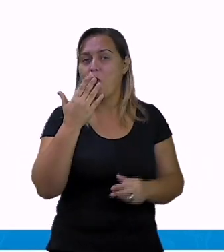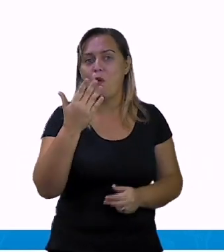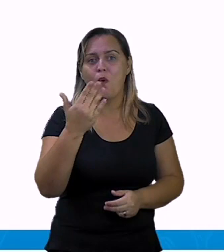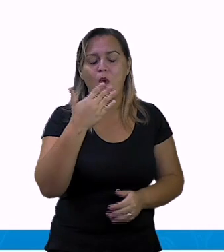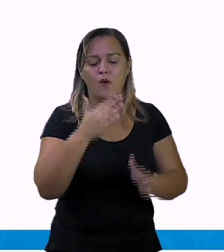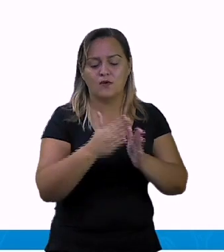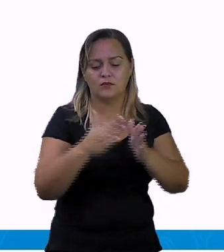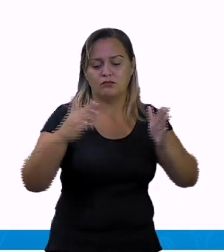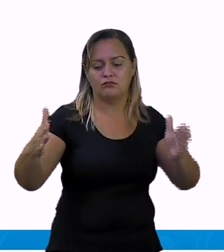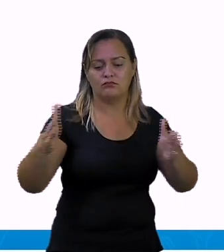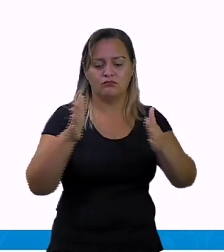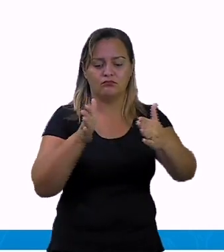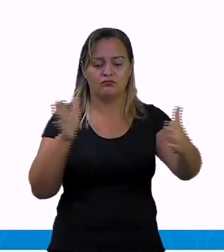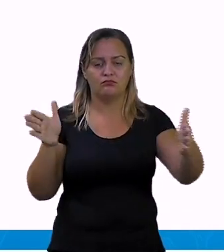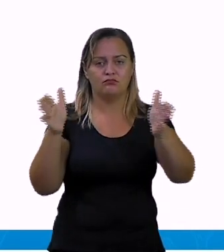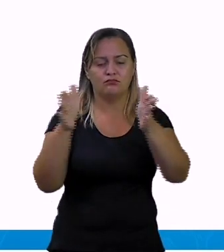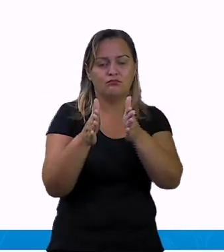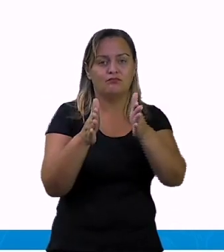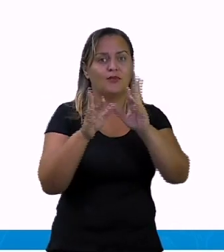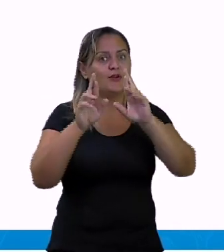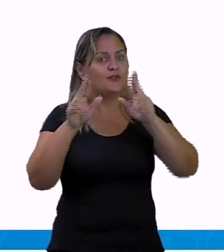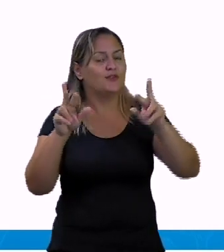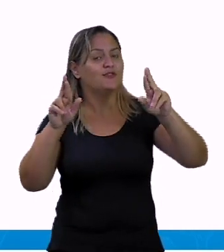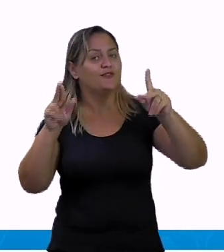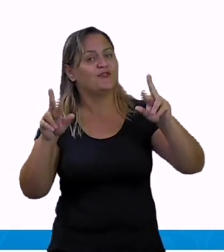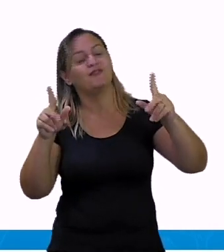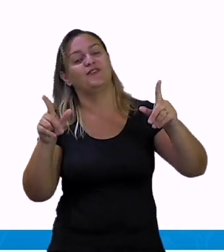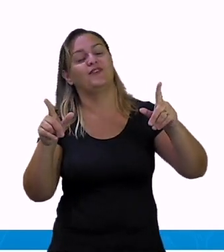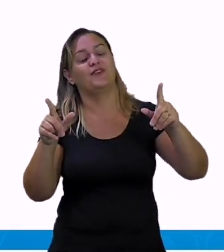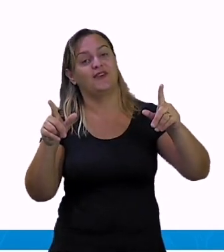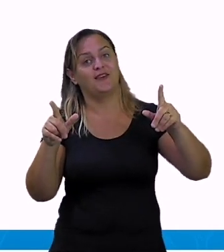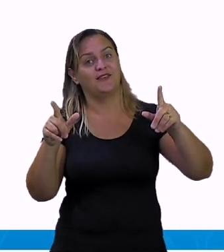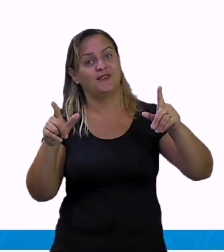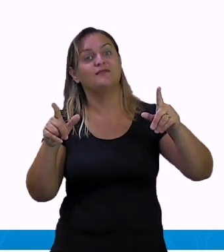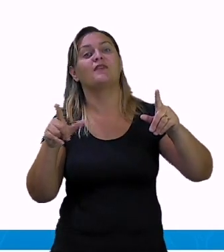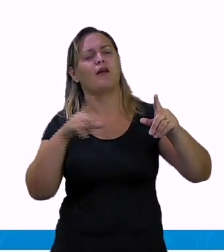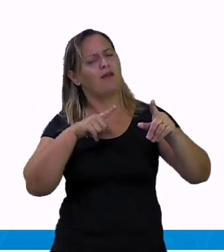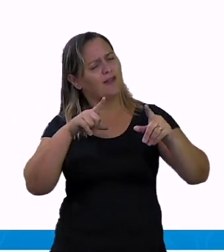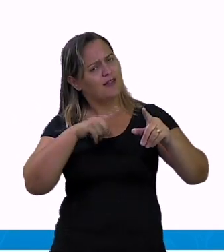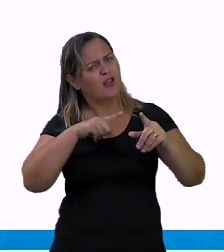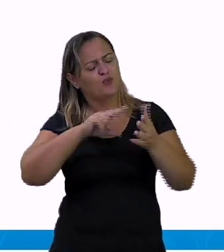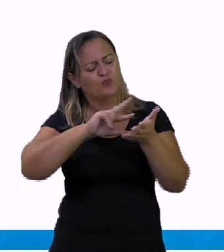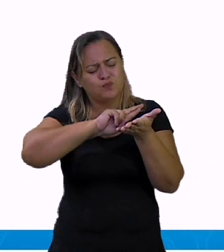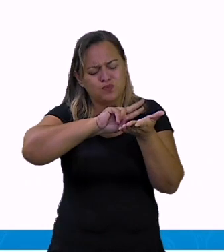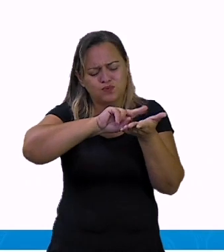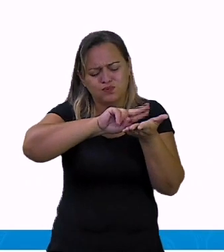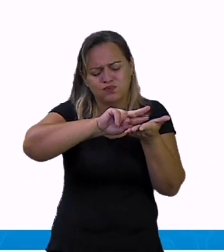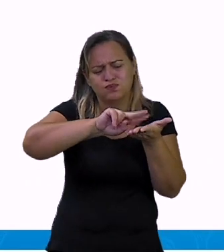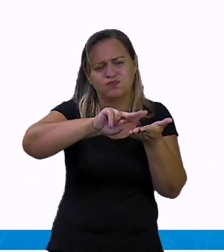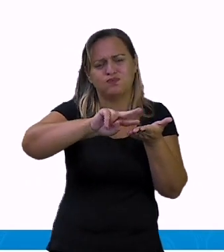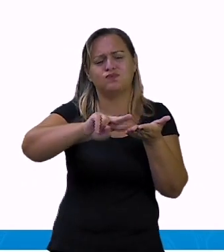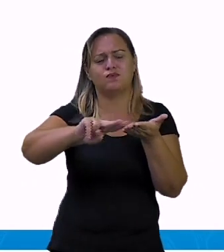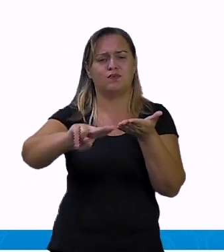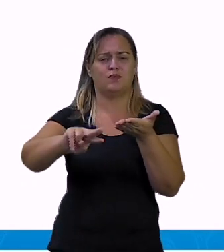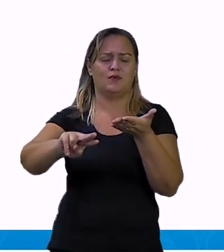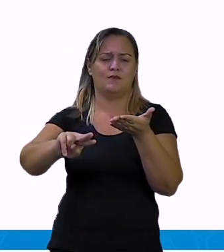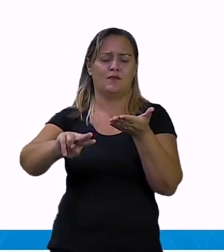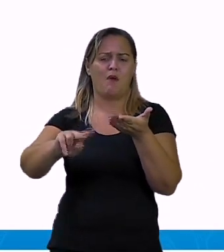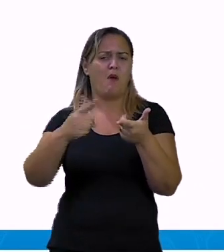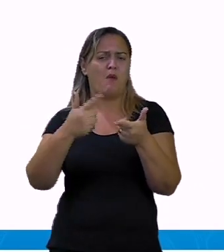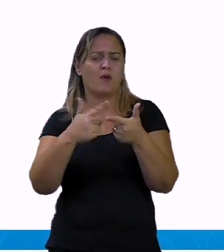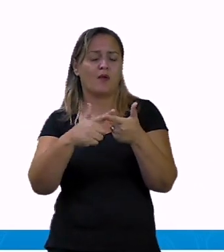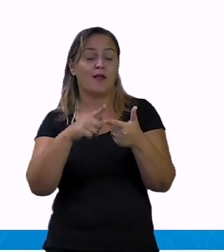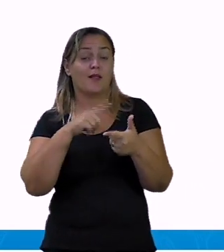tamanhos entendem isso o que forma as cores e tamanhos para pessoas porque nós temos tá peixes muito pequenos